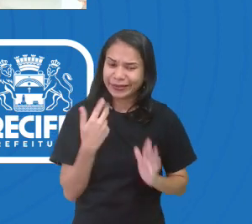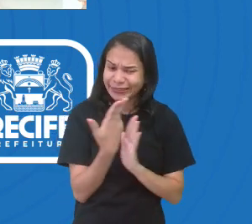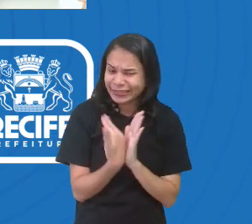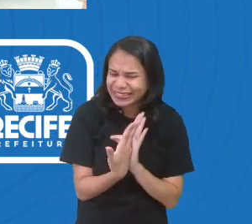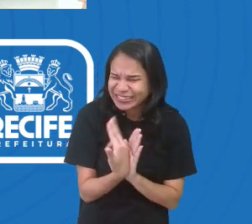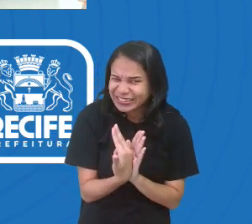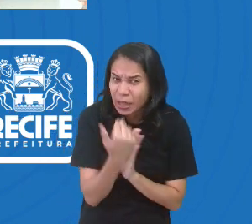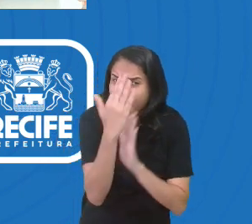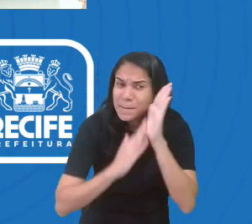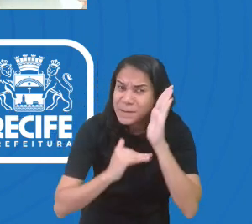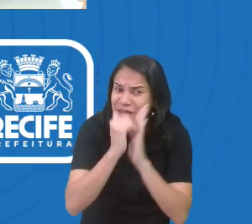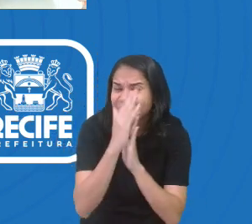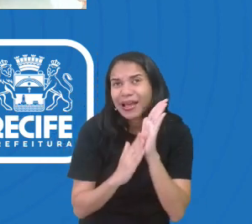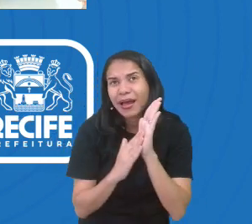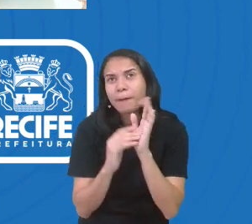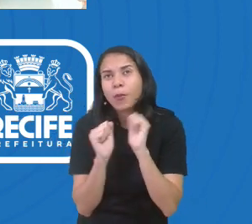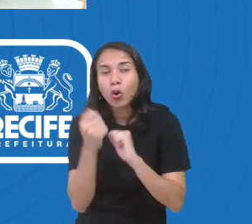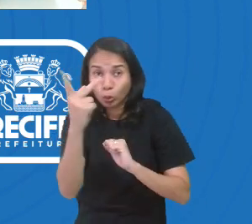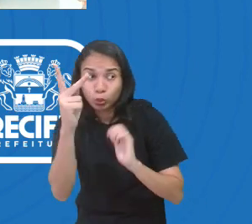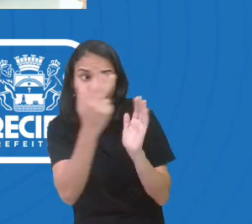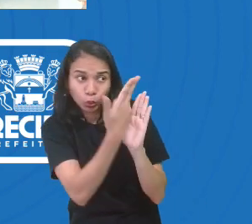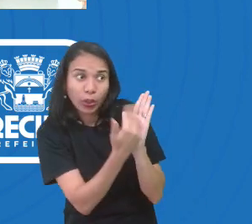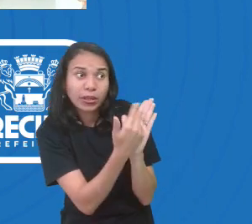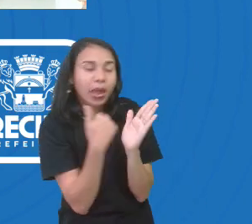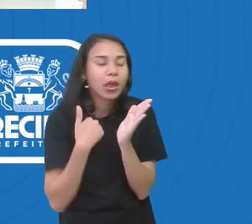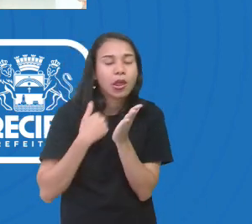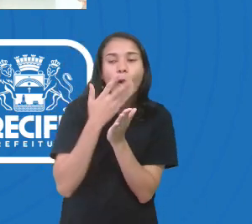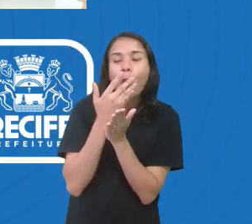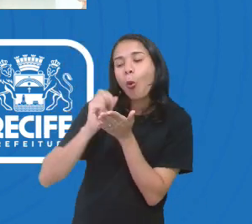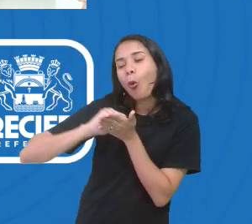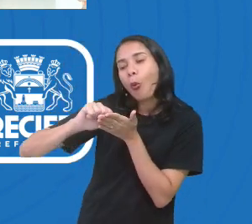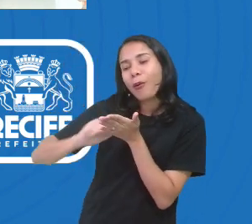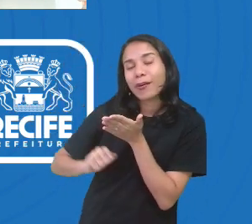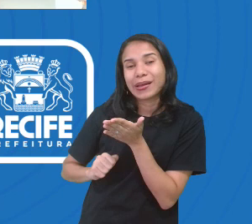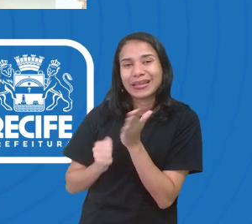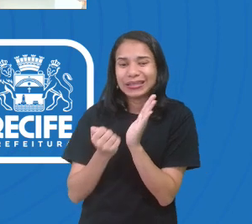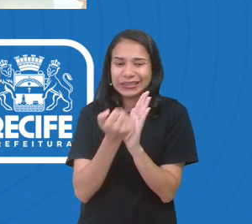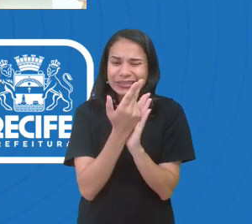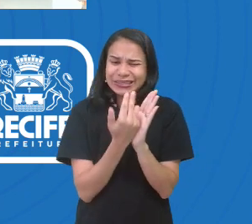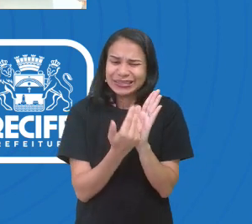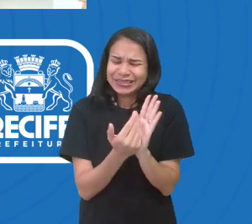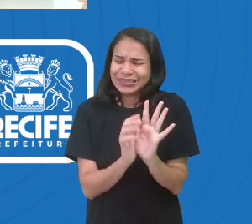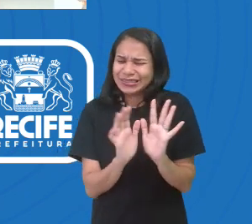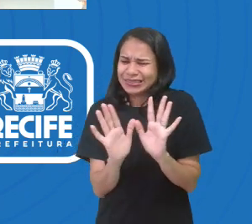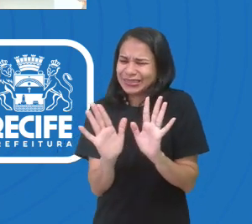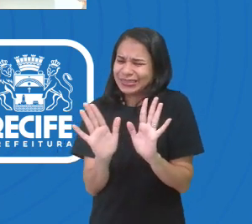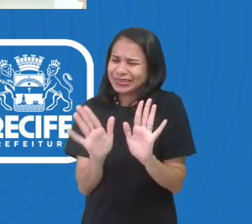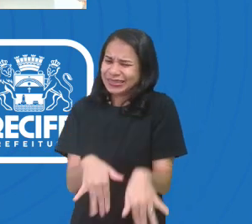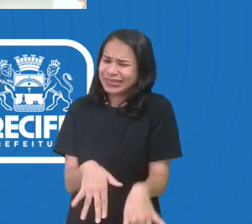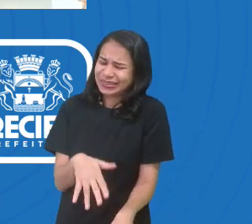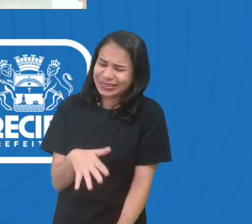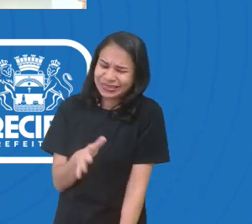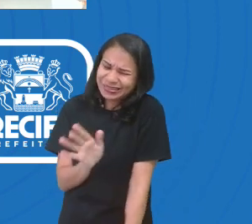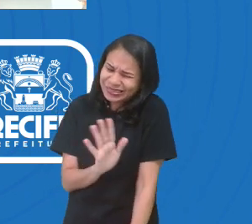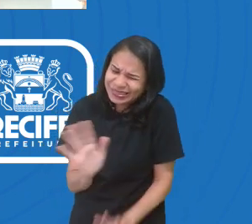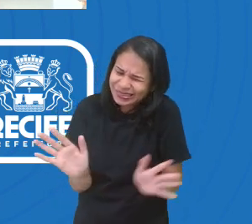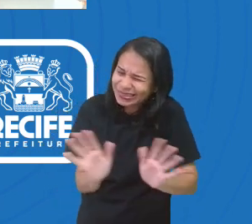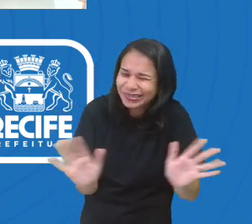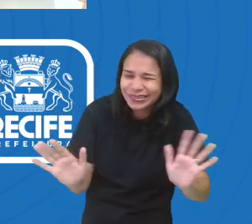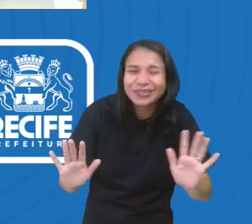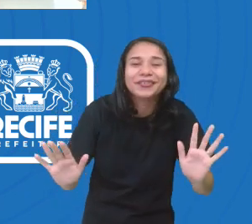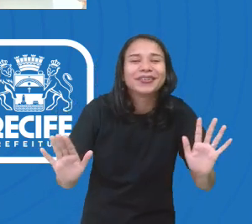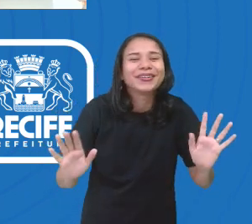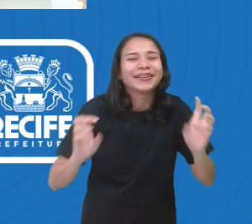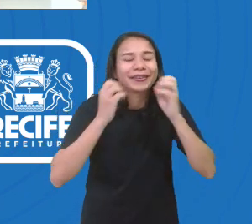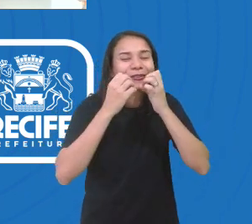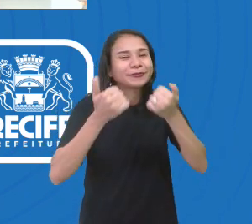desenhar, pintar, quem sabe? Você desenha, eu posso ajudar a colorir, mas para desenhar, gente, não me façam passar não essa dá vergonha, mesmo, não dá, por né? favor. Tudo bem,